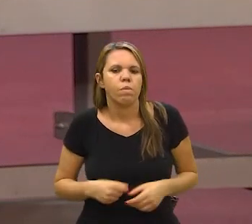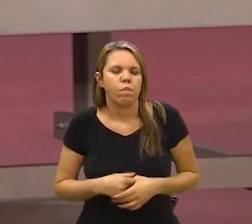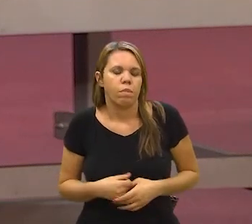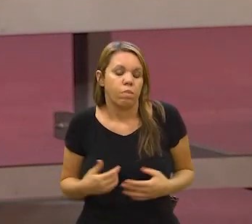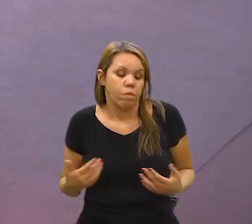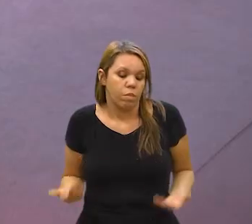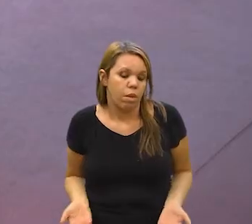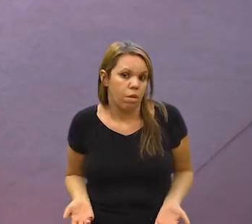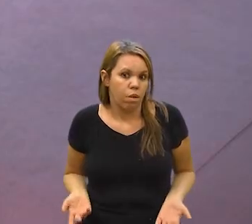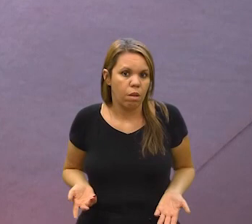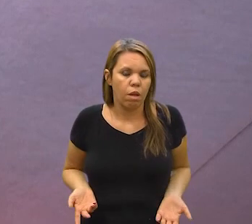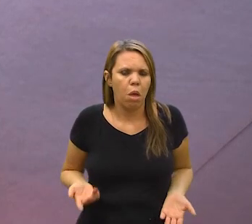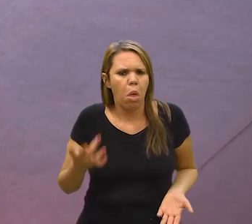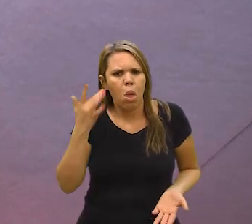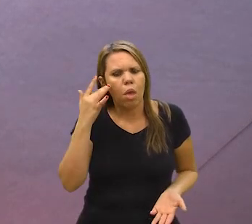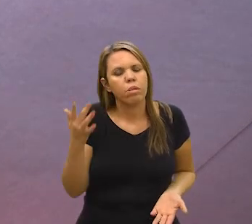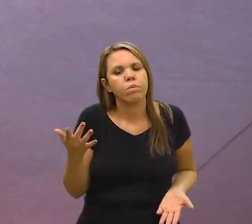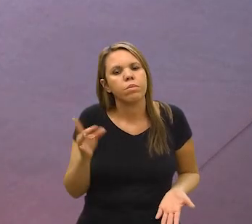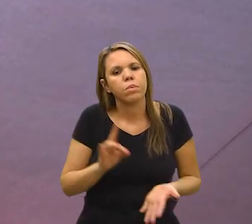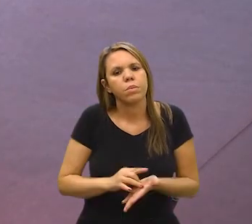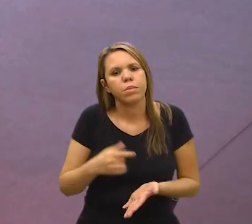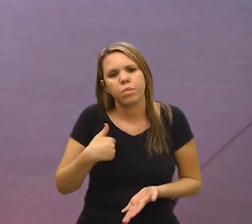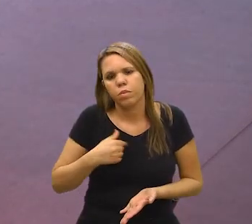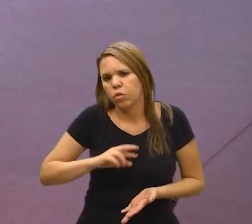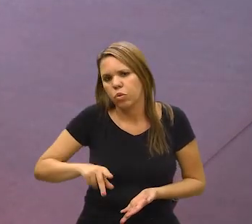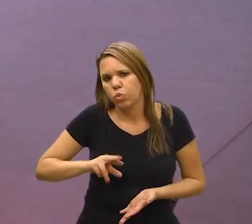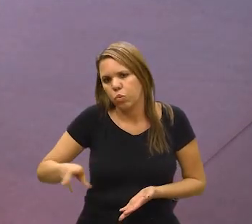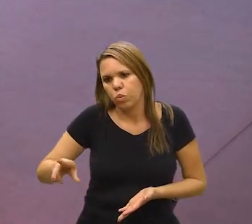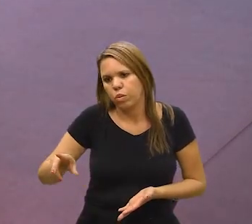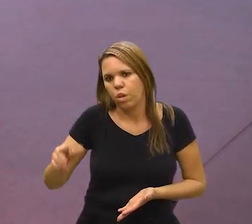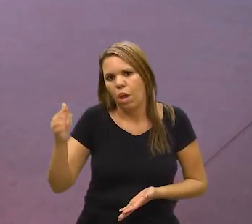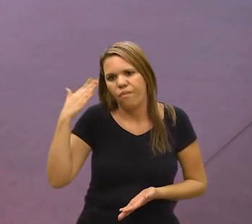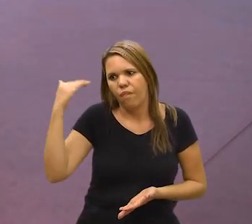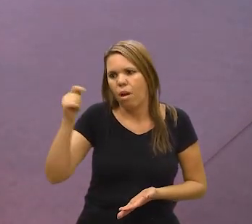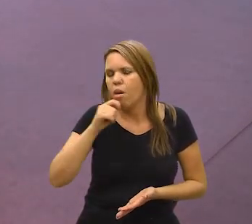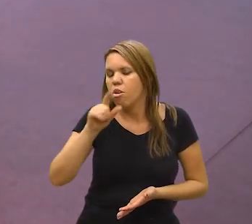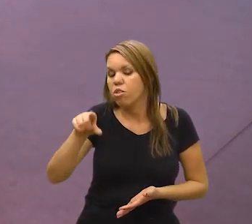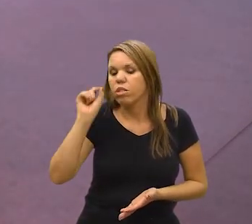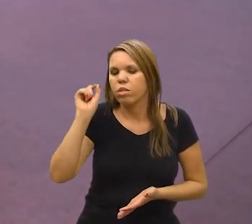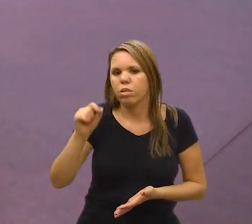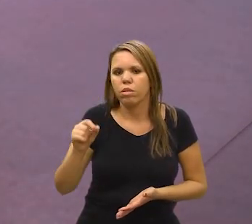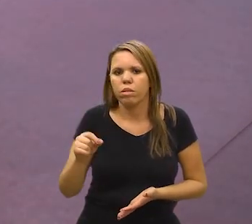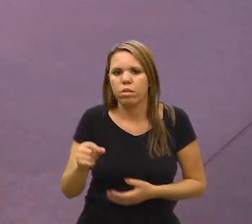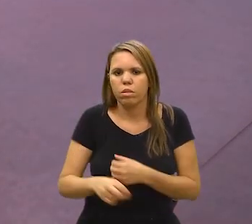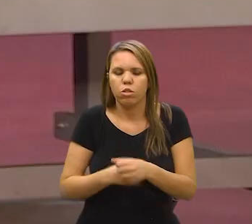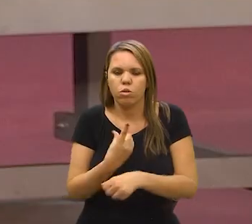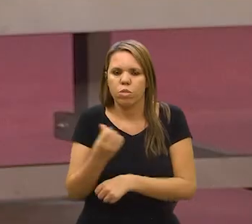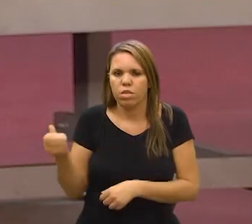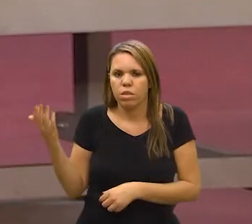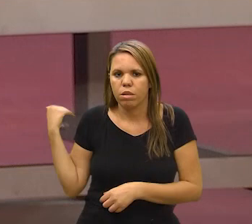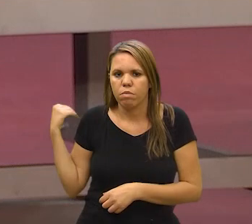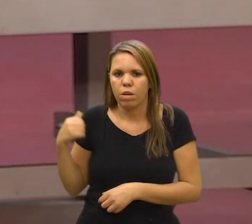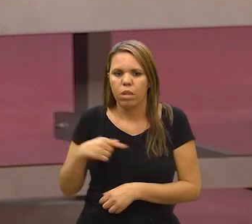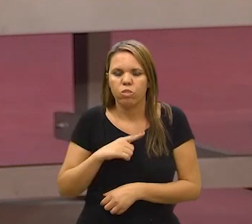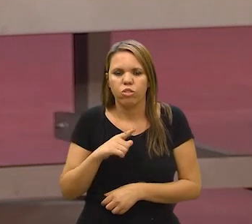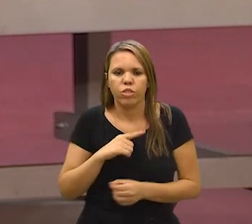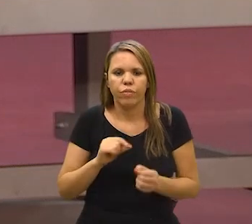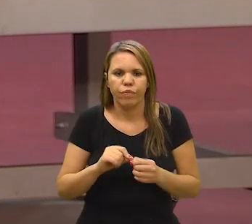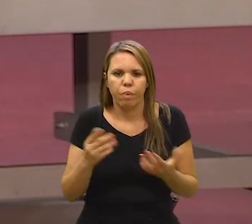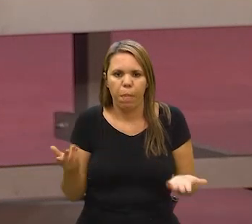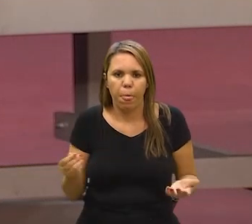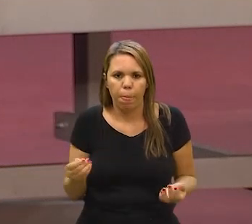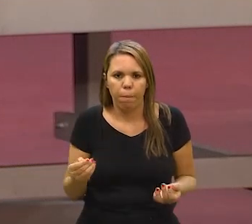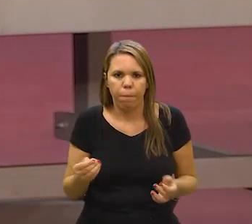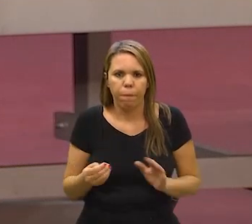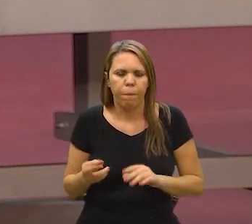Sem dúvida. Mas, não sei se pelo fato de eu não ser um favorito, que eu não era um favorito na Rio 2016, mas eu falado assim,